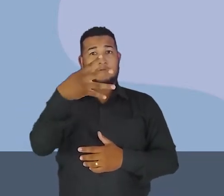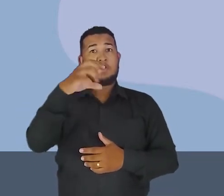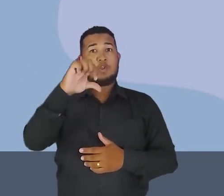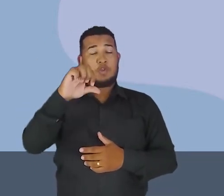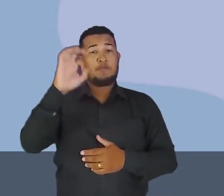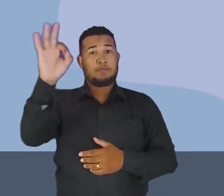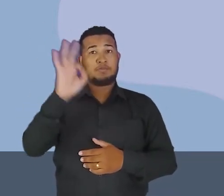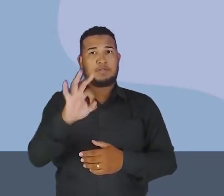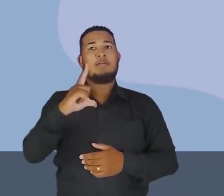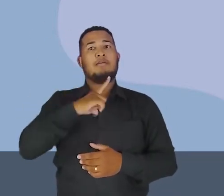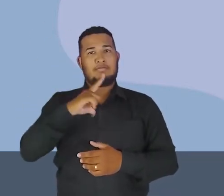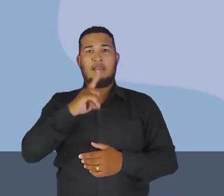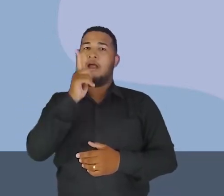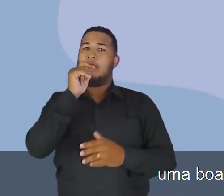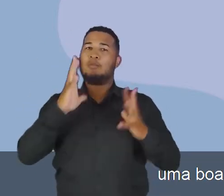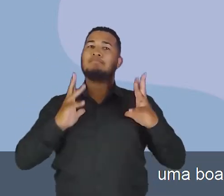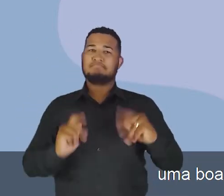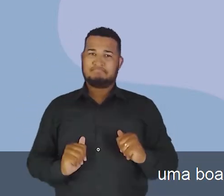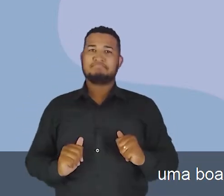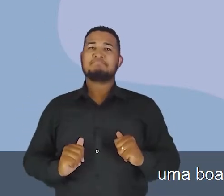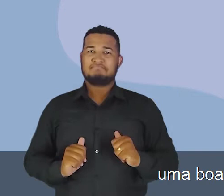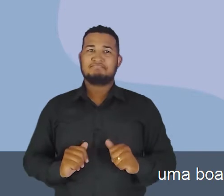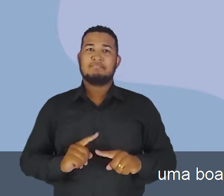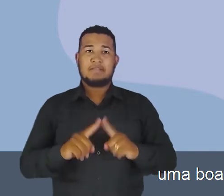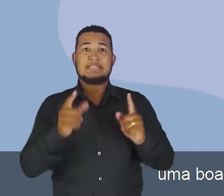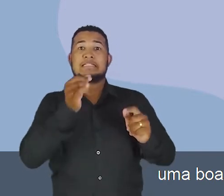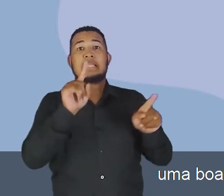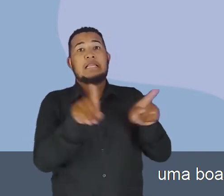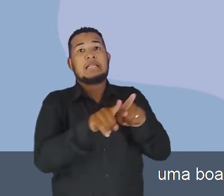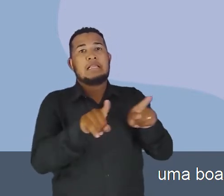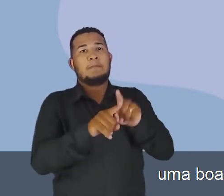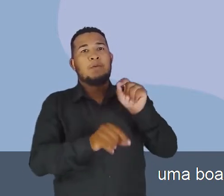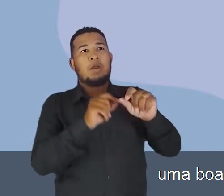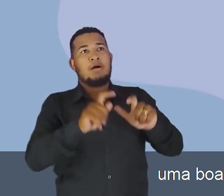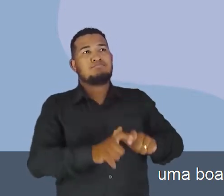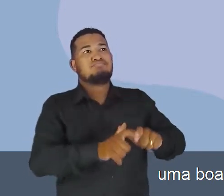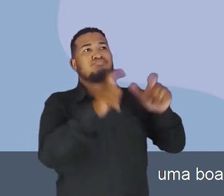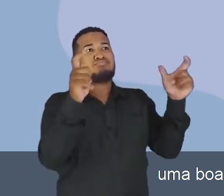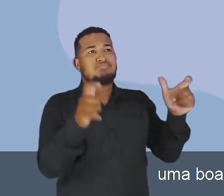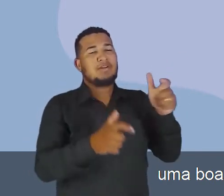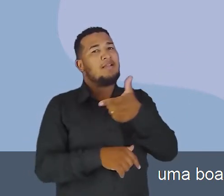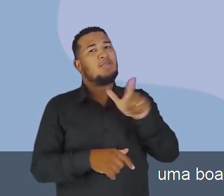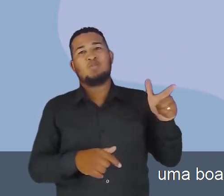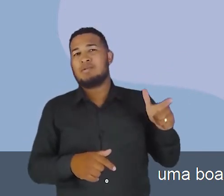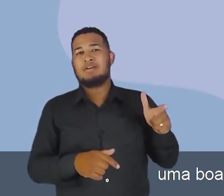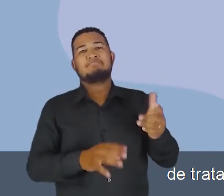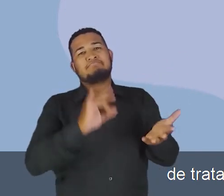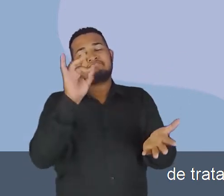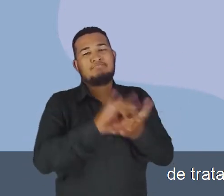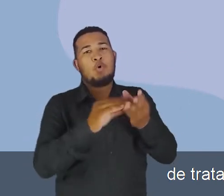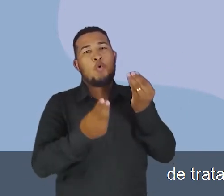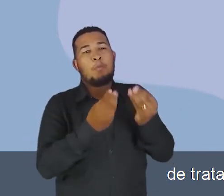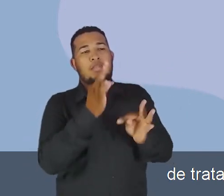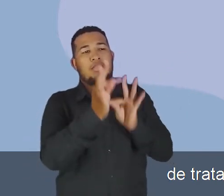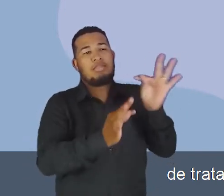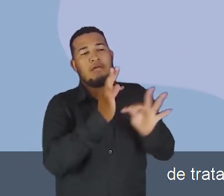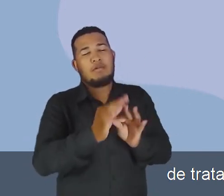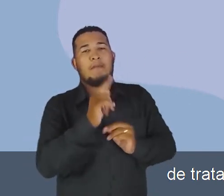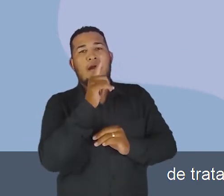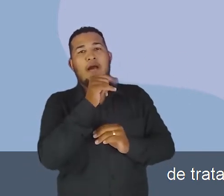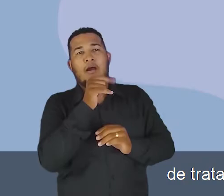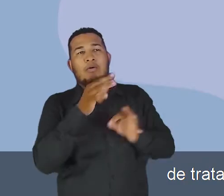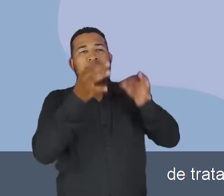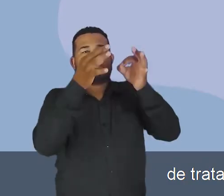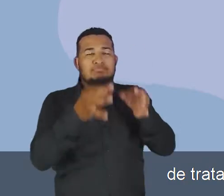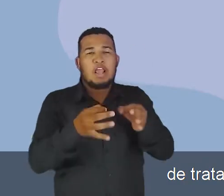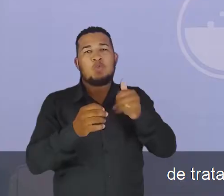57,49% da população possui água tratada. Uma boa quantidade da população não possui um sistema eficiente de tratamento de água. E